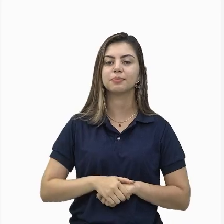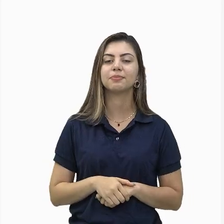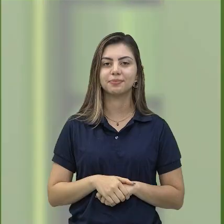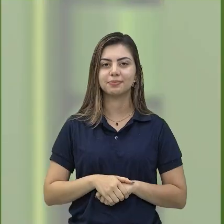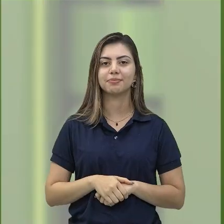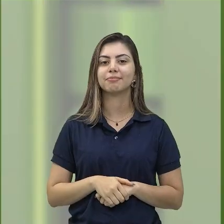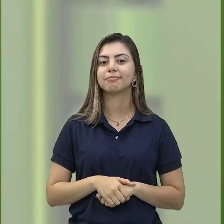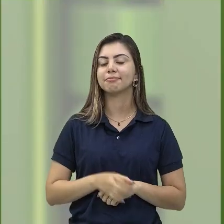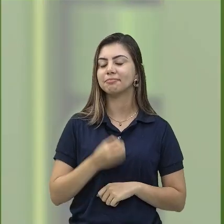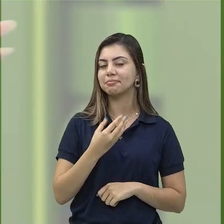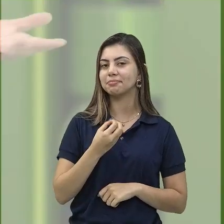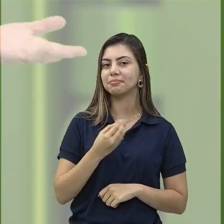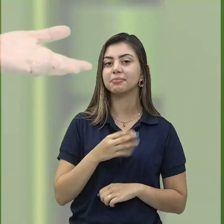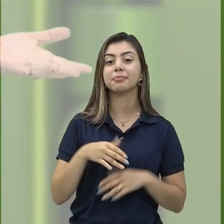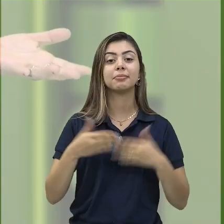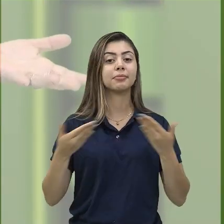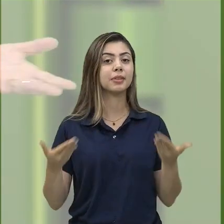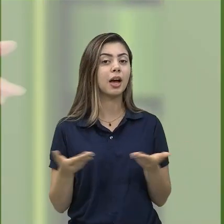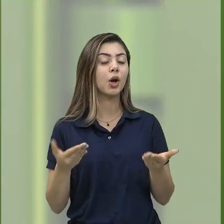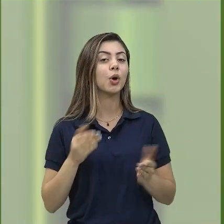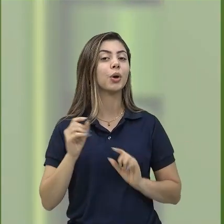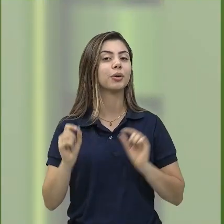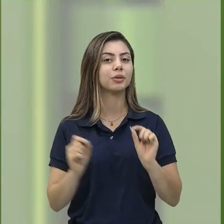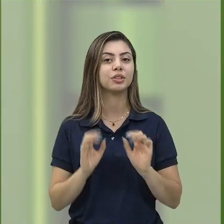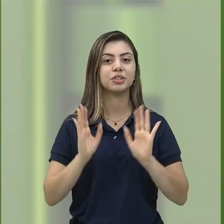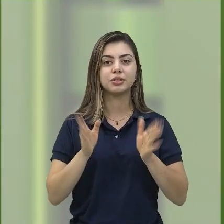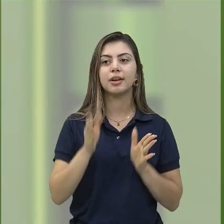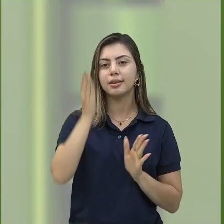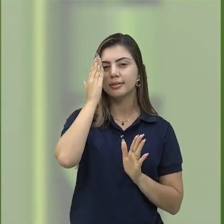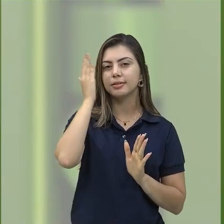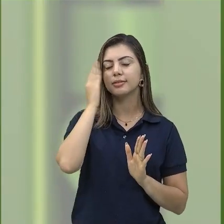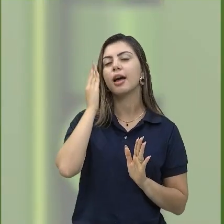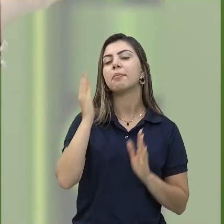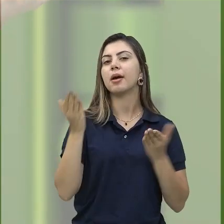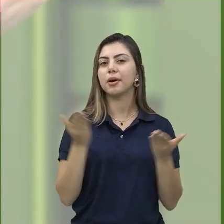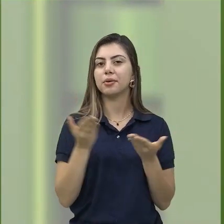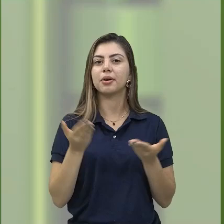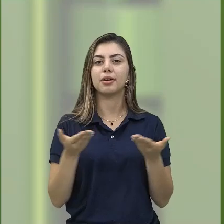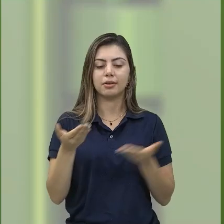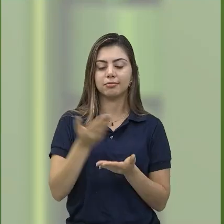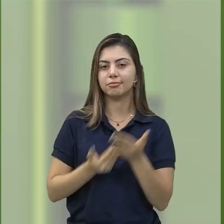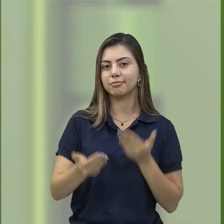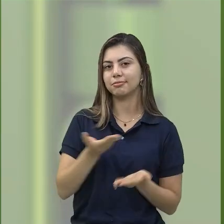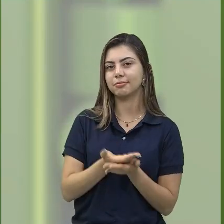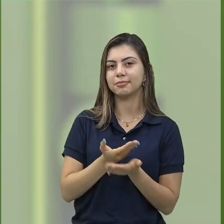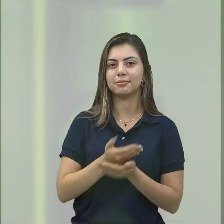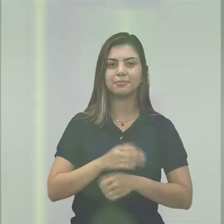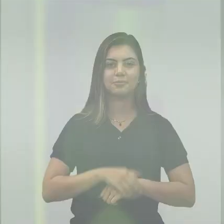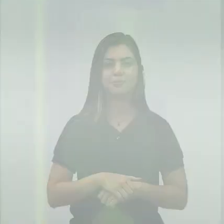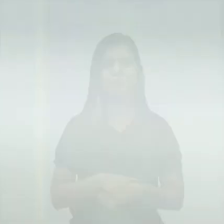Muito bem, pessoal, e agora sim que já estamos apresentados, vamos à aula.